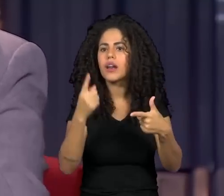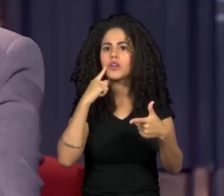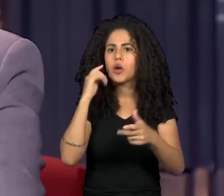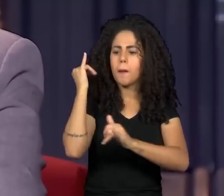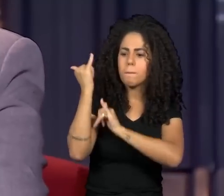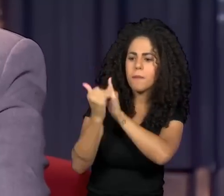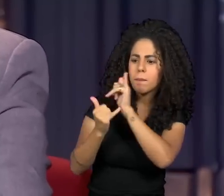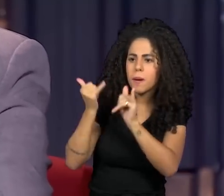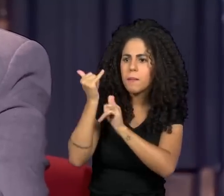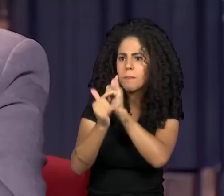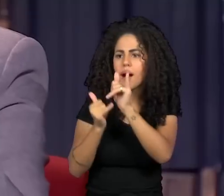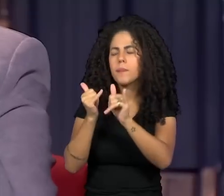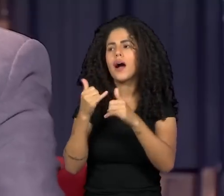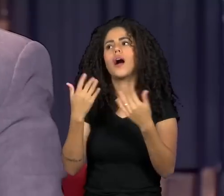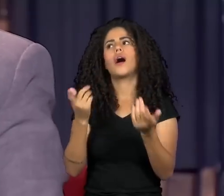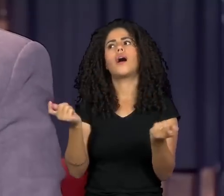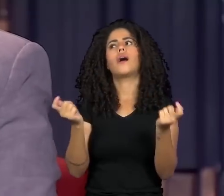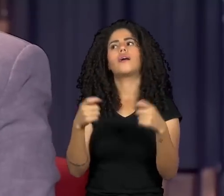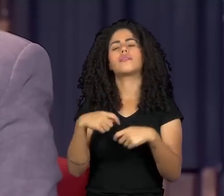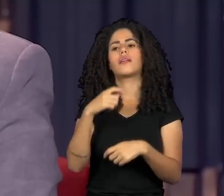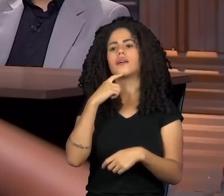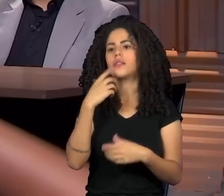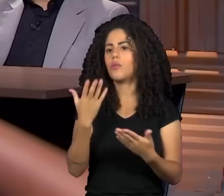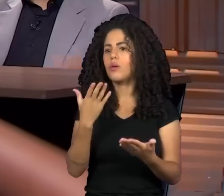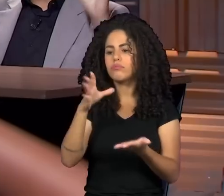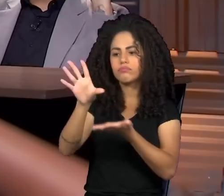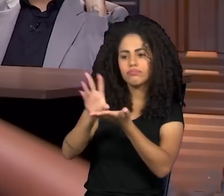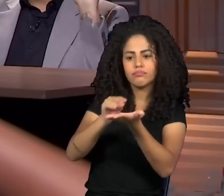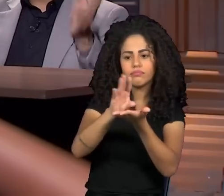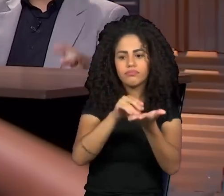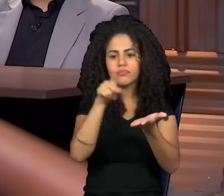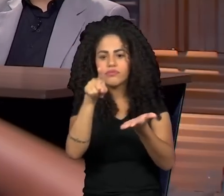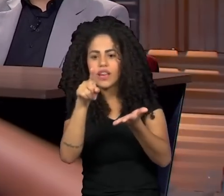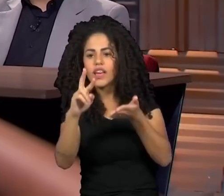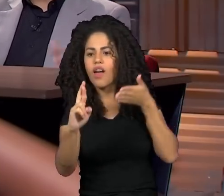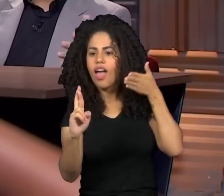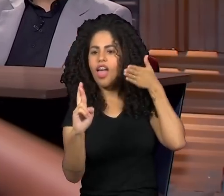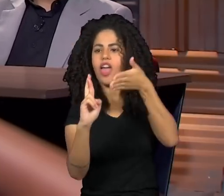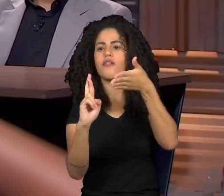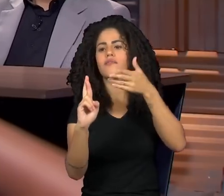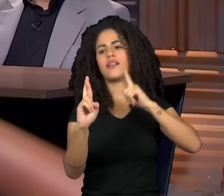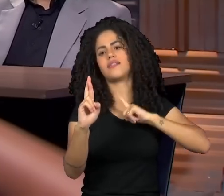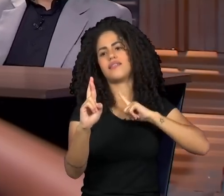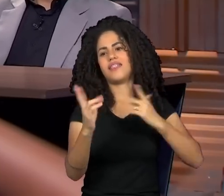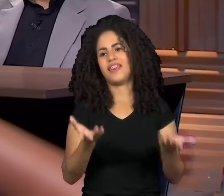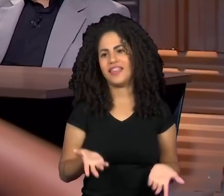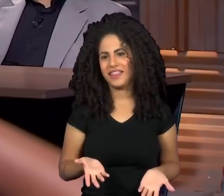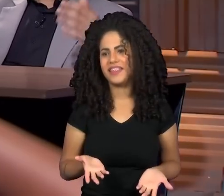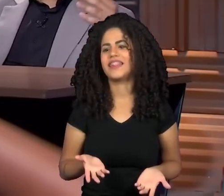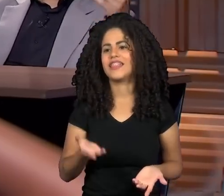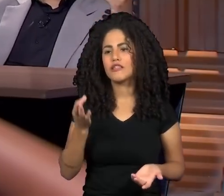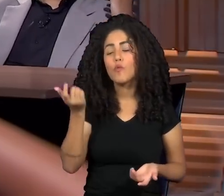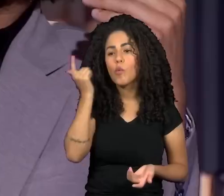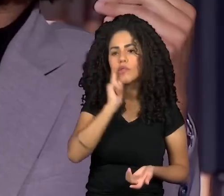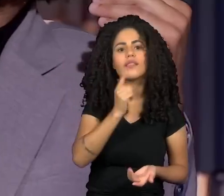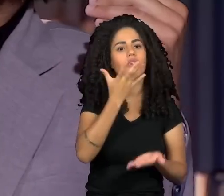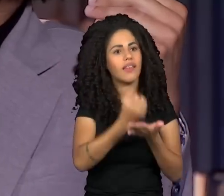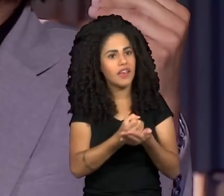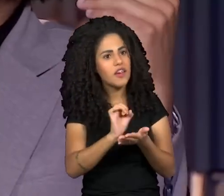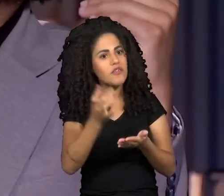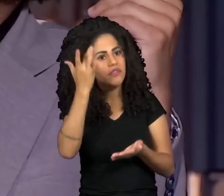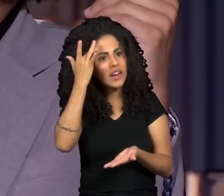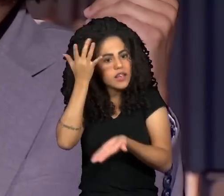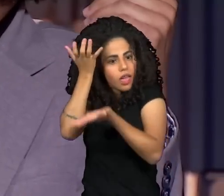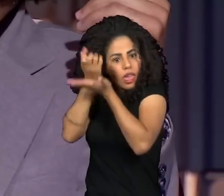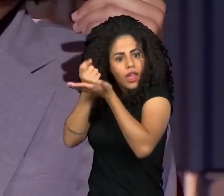e comecei a trabalhar com isso, tudo pra mim virou referência. Então eu consumo muita coisa. Você e fez hoje, um download, né? Eu tenho um armazenamento